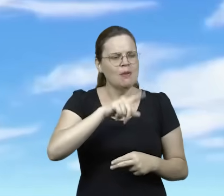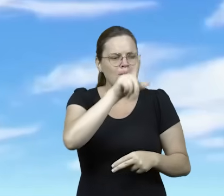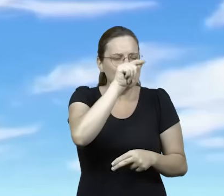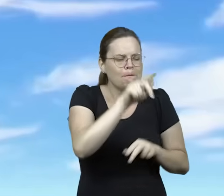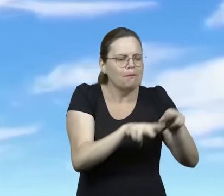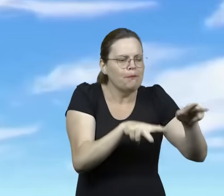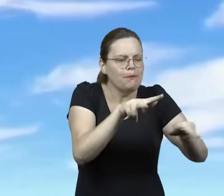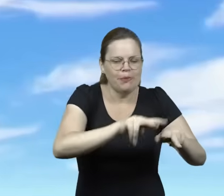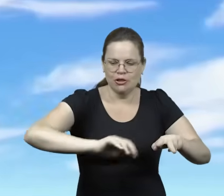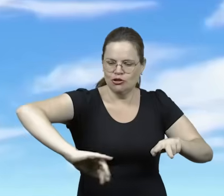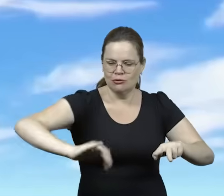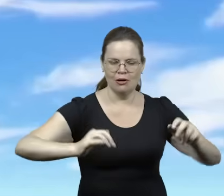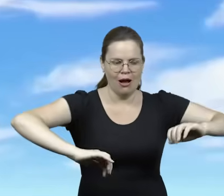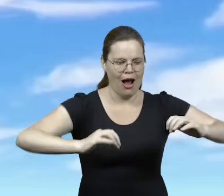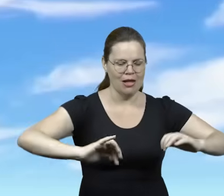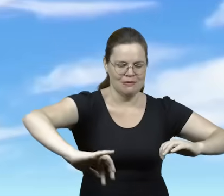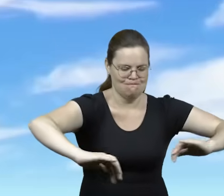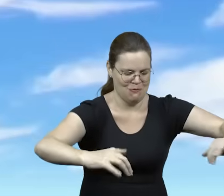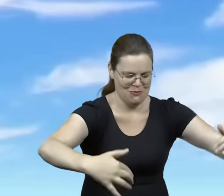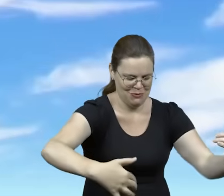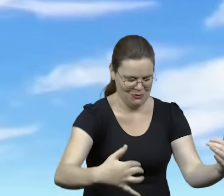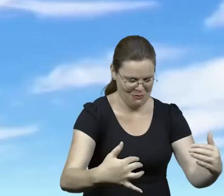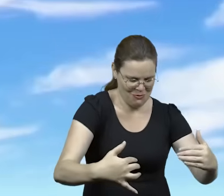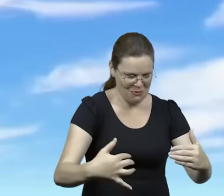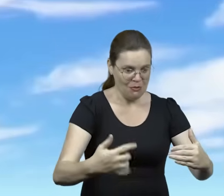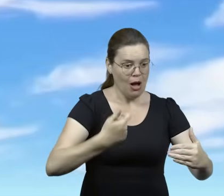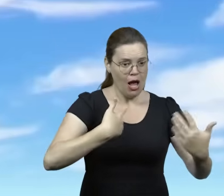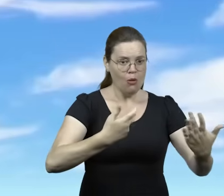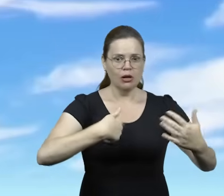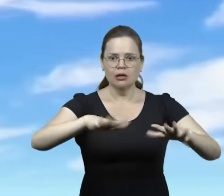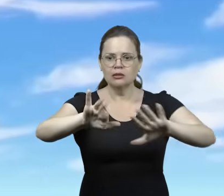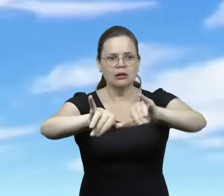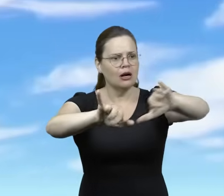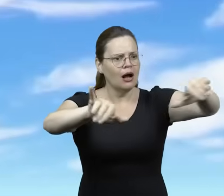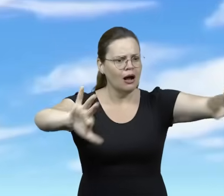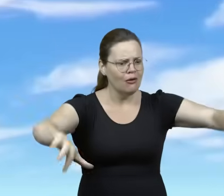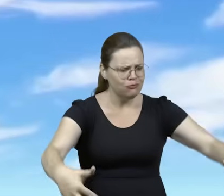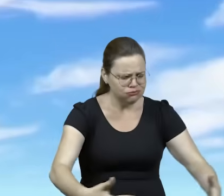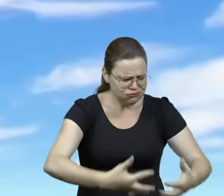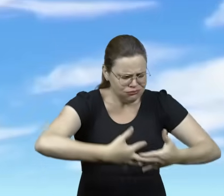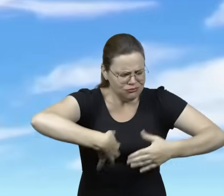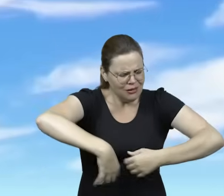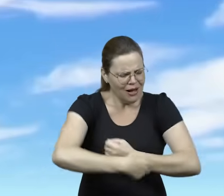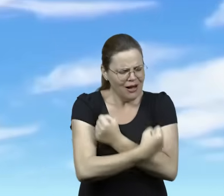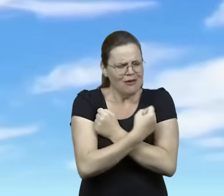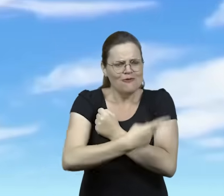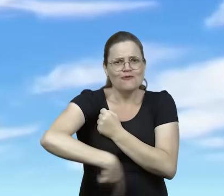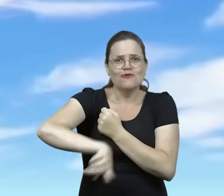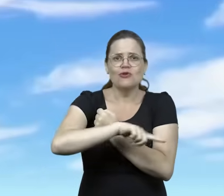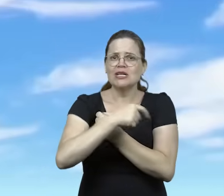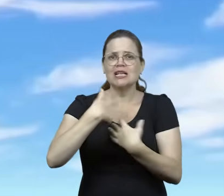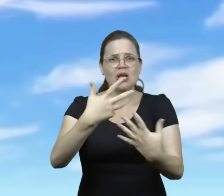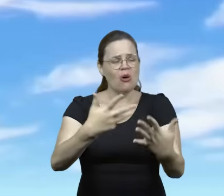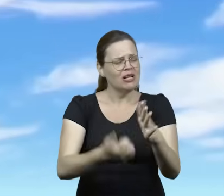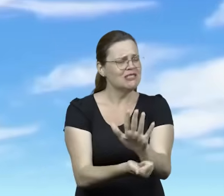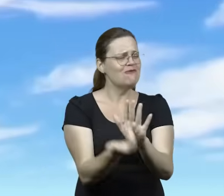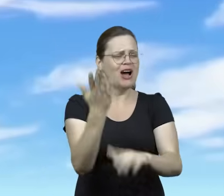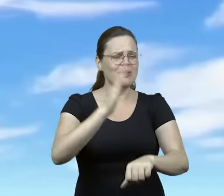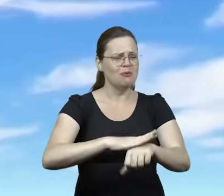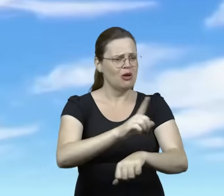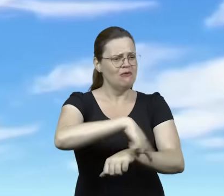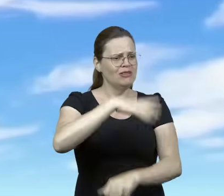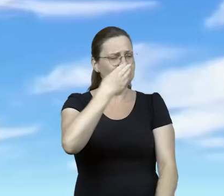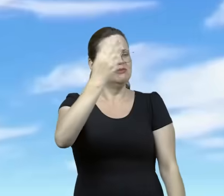vos abrigar debaixo das minhas asas, assim como a galinha que abriga os seus pintinhos, e vocês